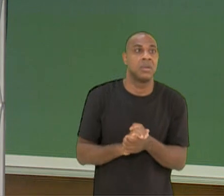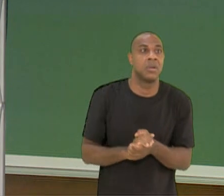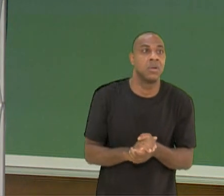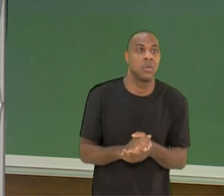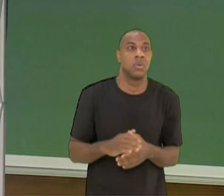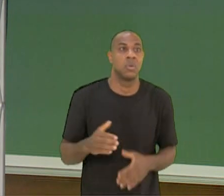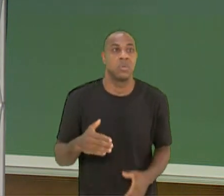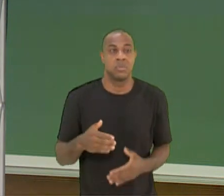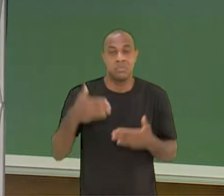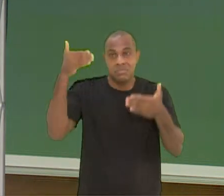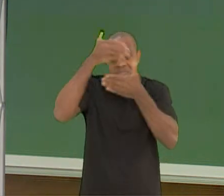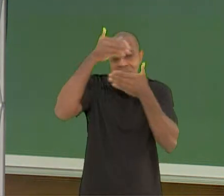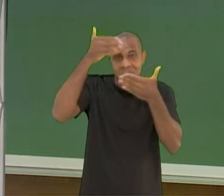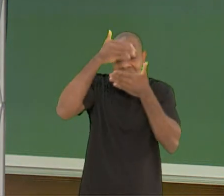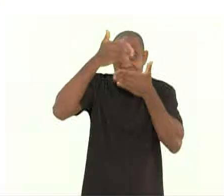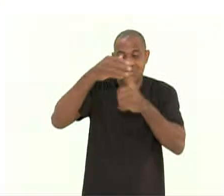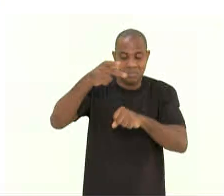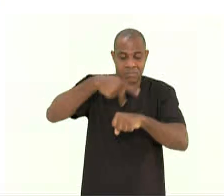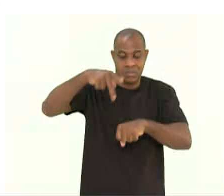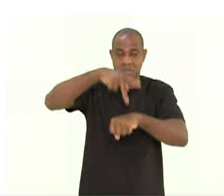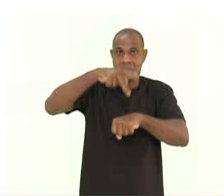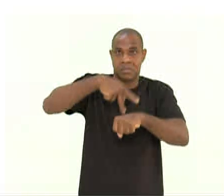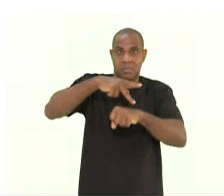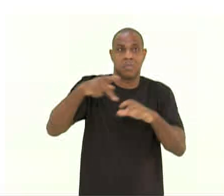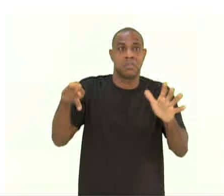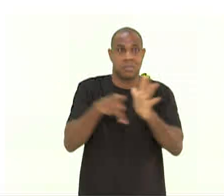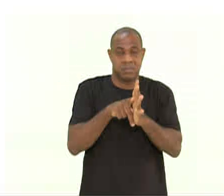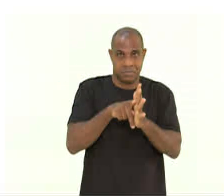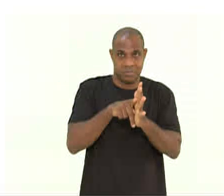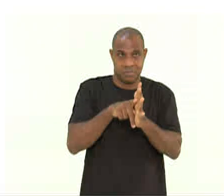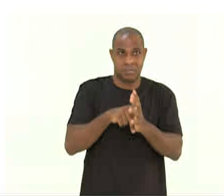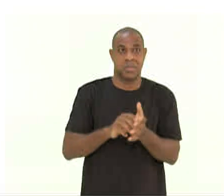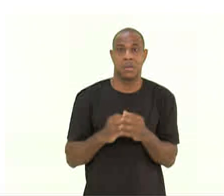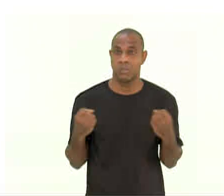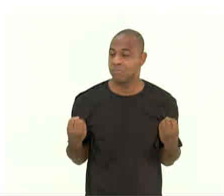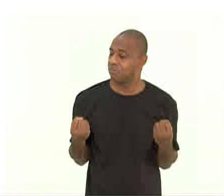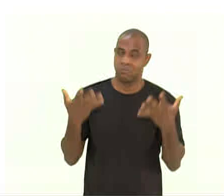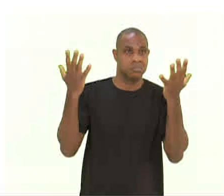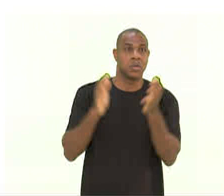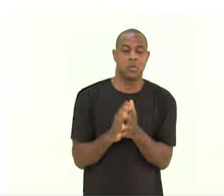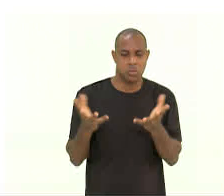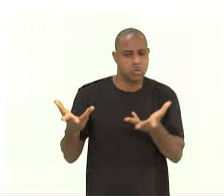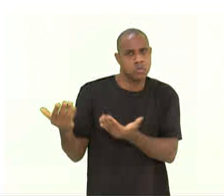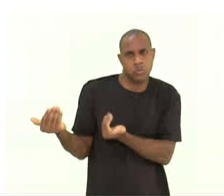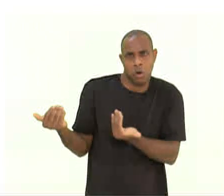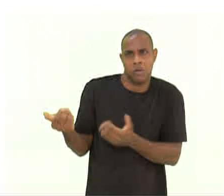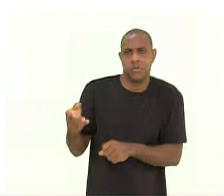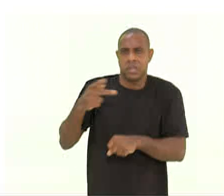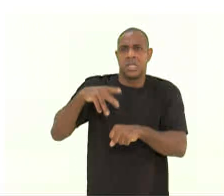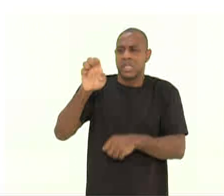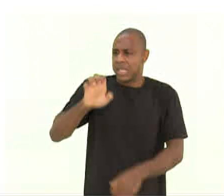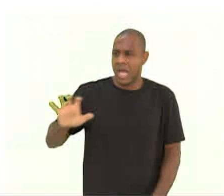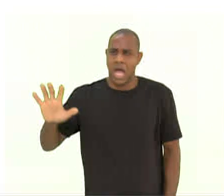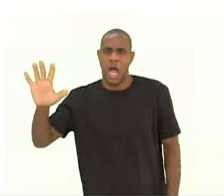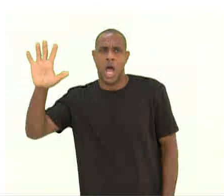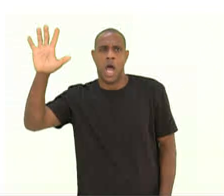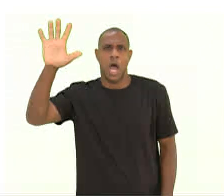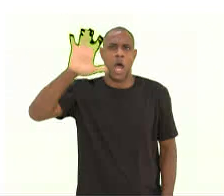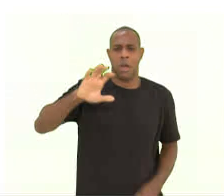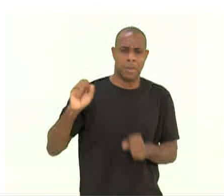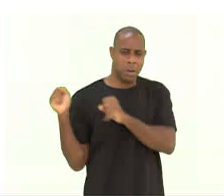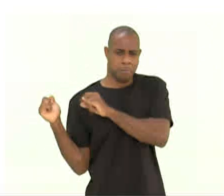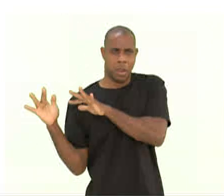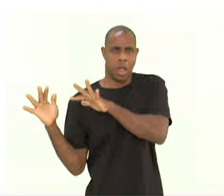tornou hoje a grande pátria do jihadismo espetacular. Jovens de toda a Europa e dos Estados Unidos partem em direção à